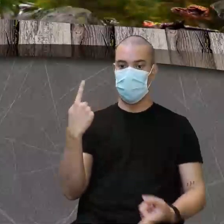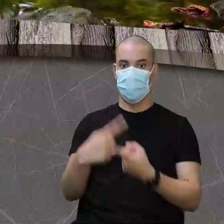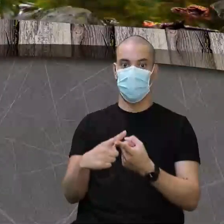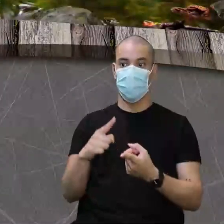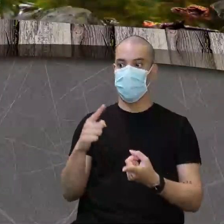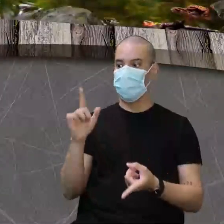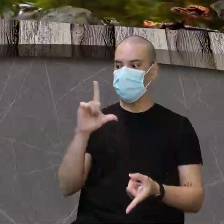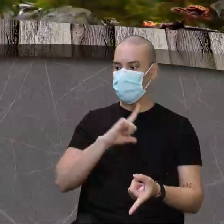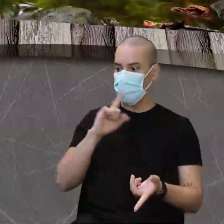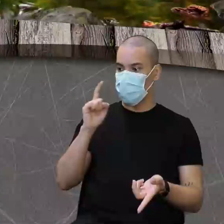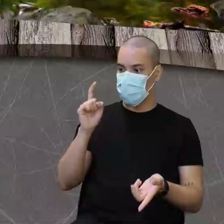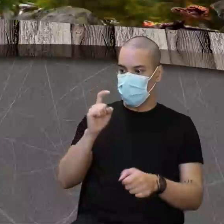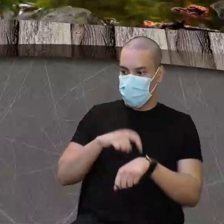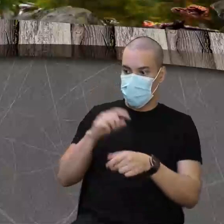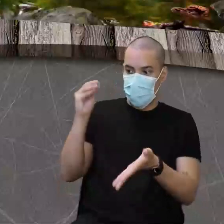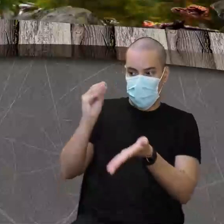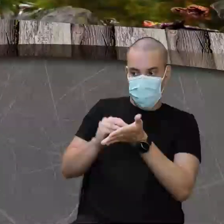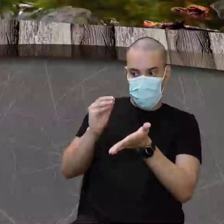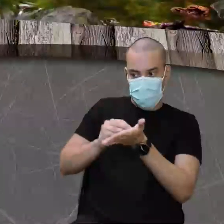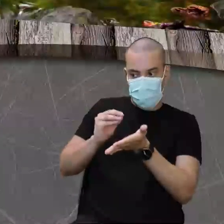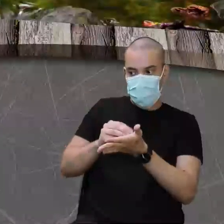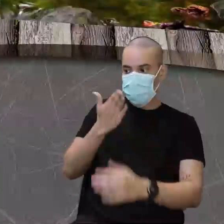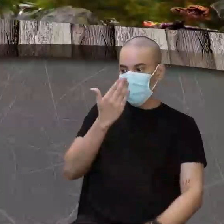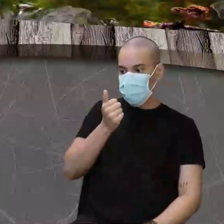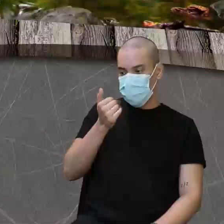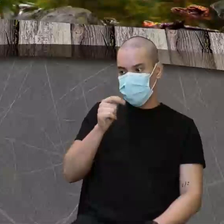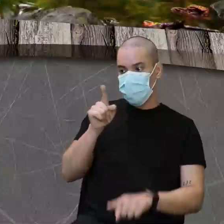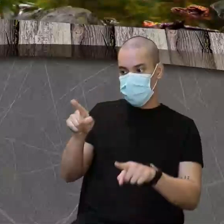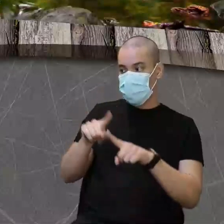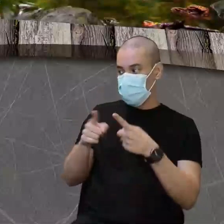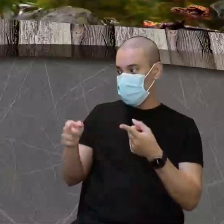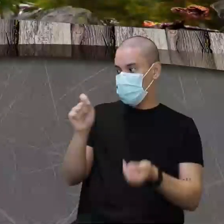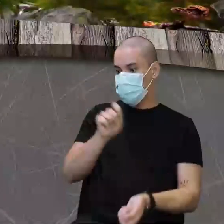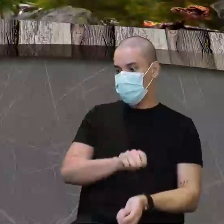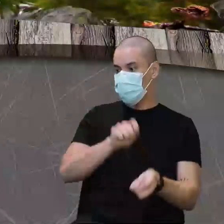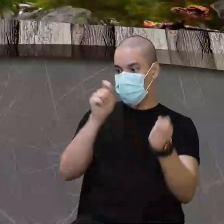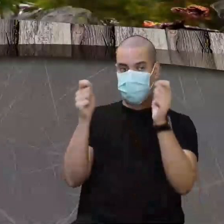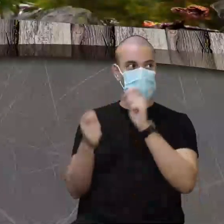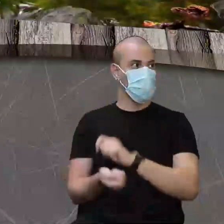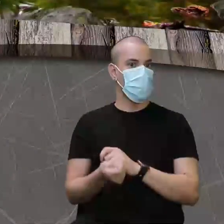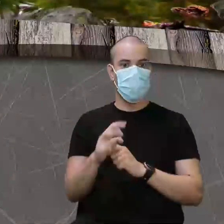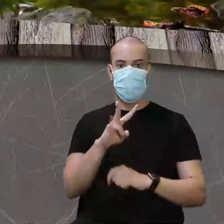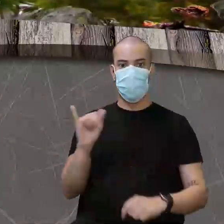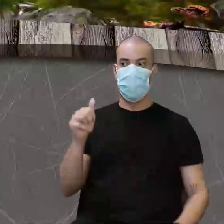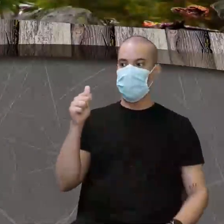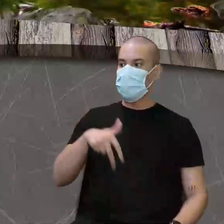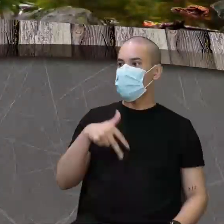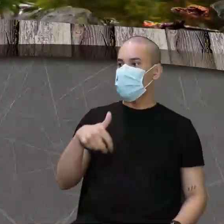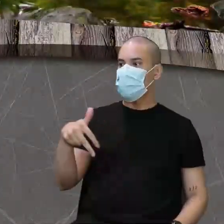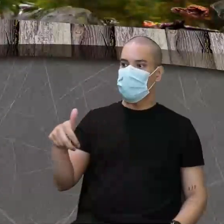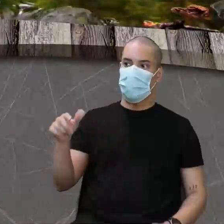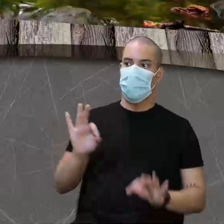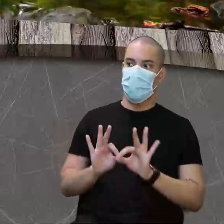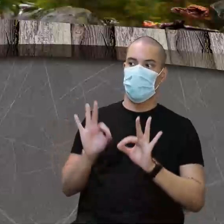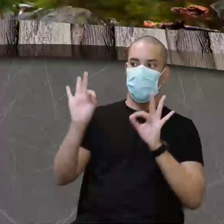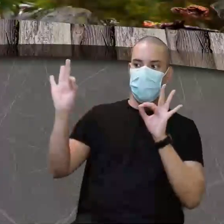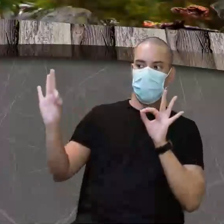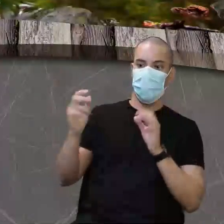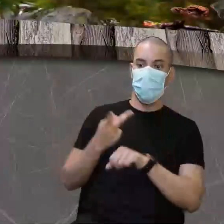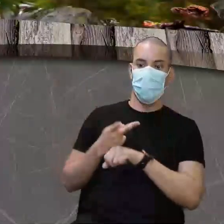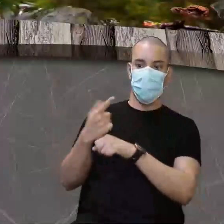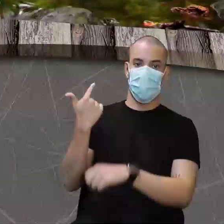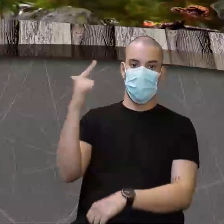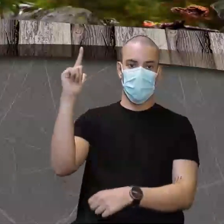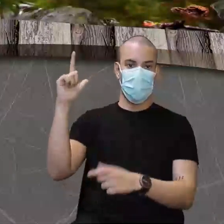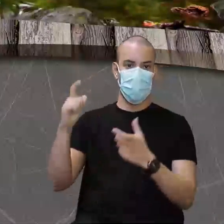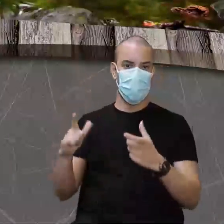pode faltar um alimento e esse organismo vai ter que procurar, ou ele vai se distanciar da área onde ele costumava procurar alimento,